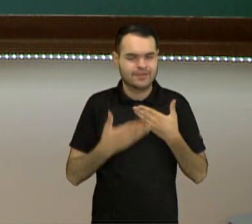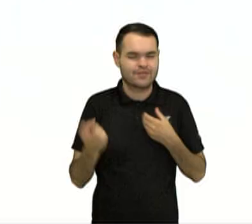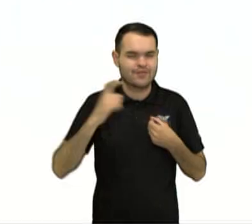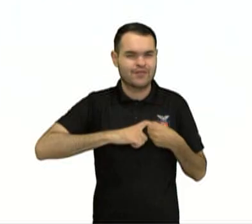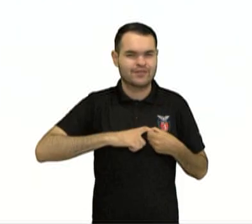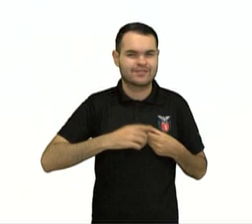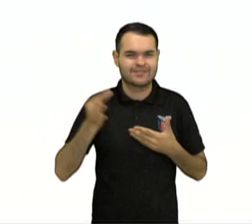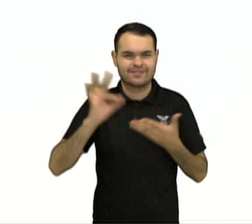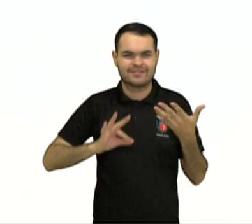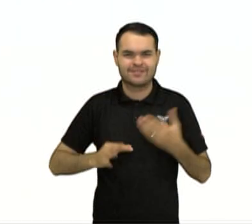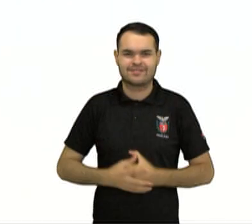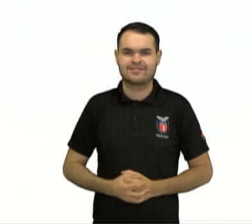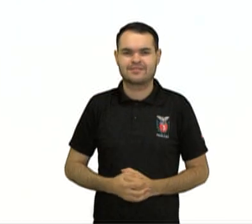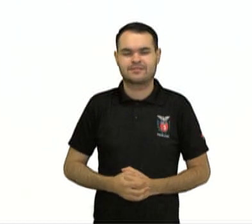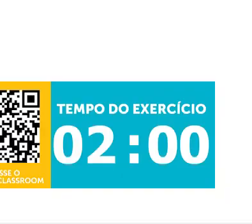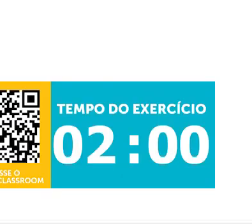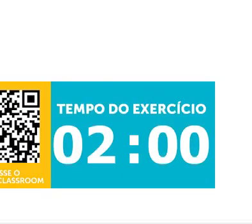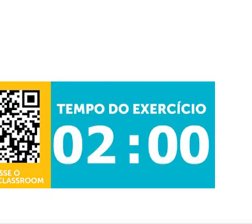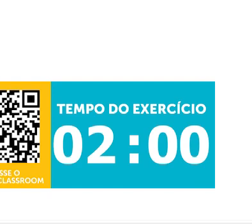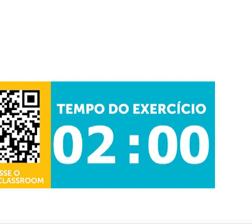corrigir.